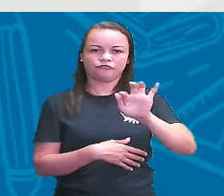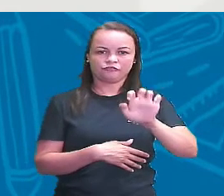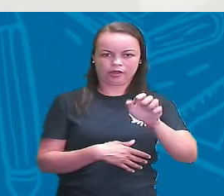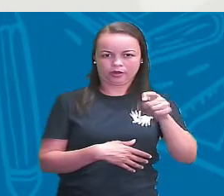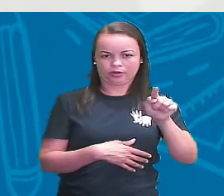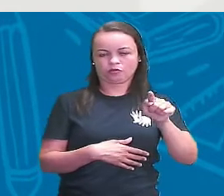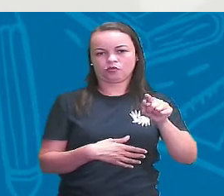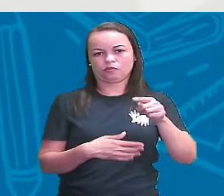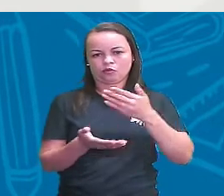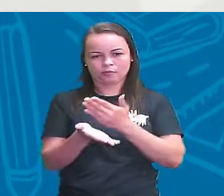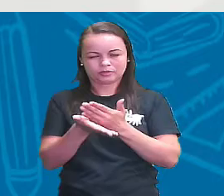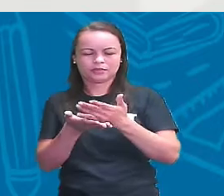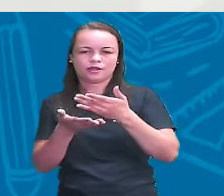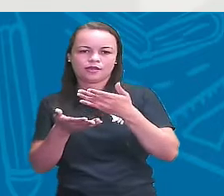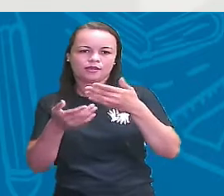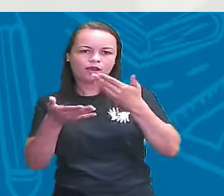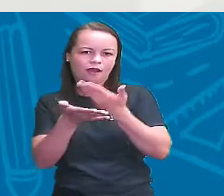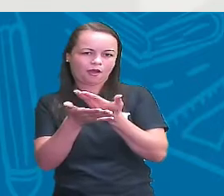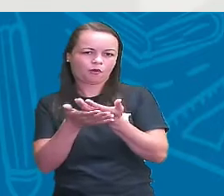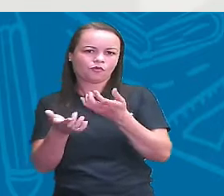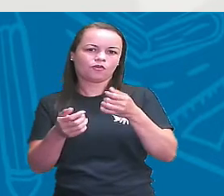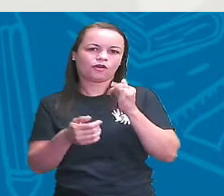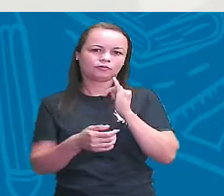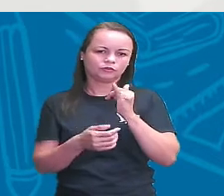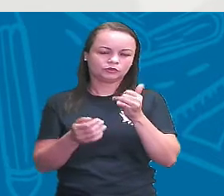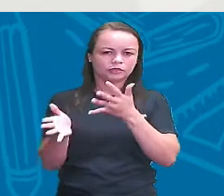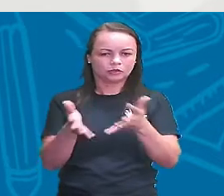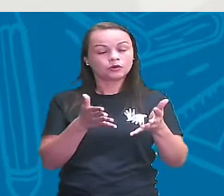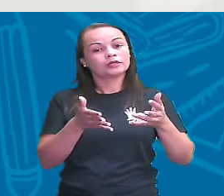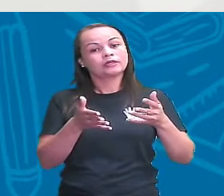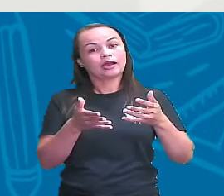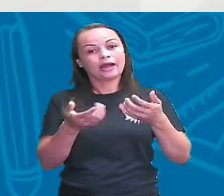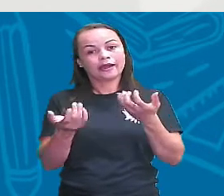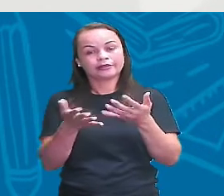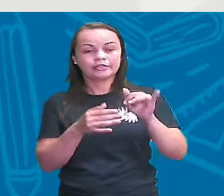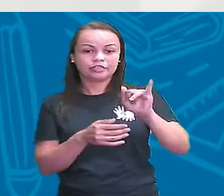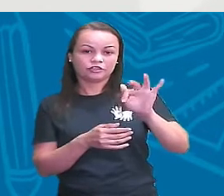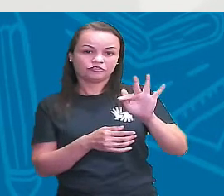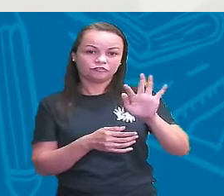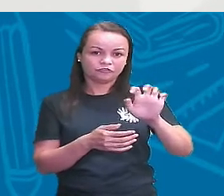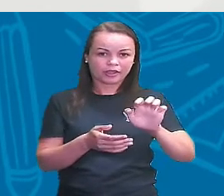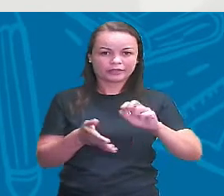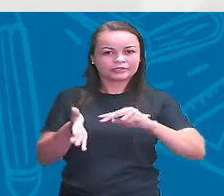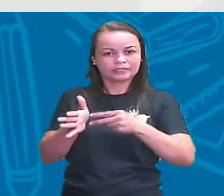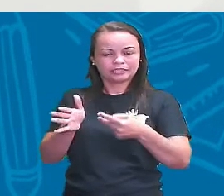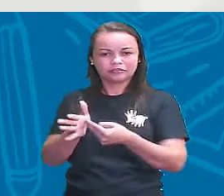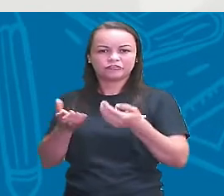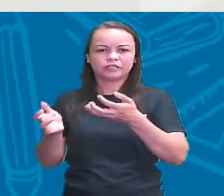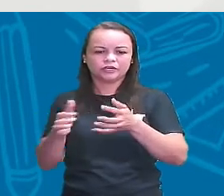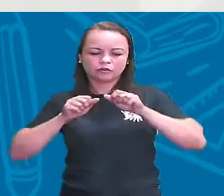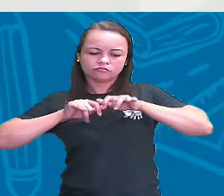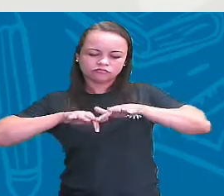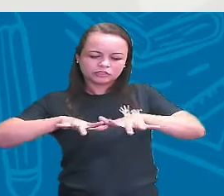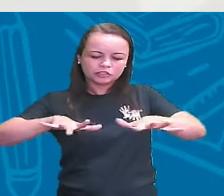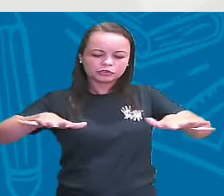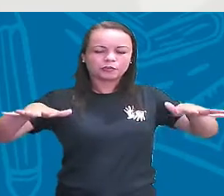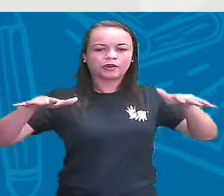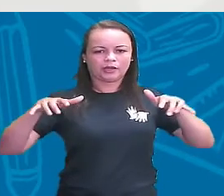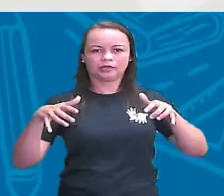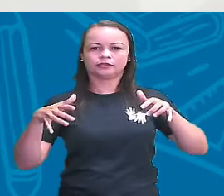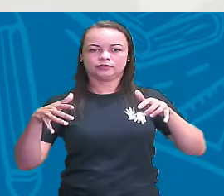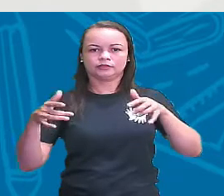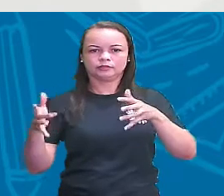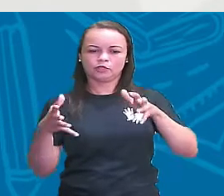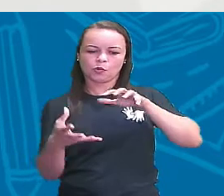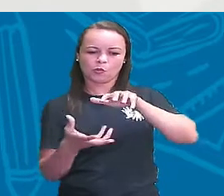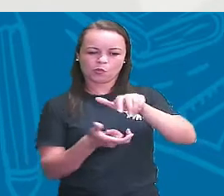aula contando. E aí, mais uma vez, Ifé significando aquilo, né, o que se expande, o umbigo do mundo, porque eles acreditam que a